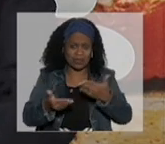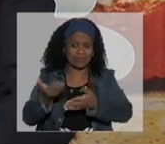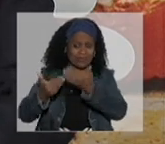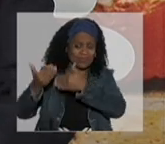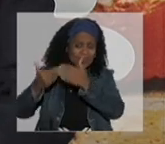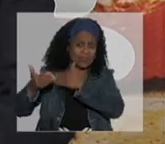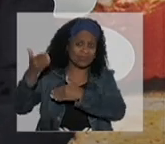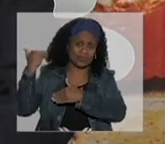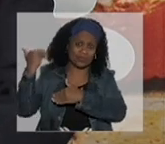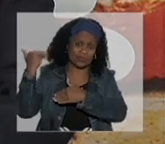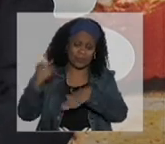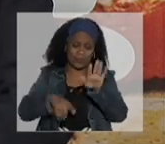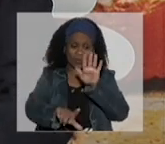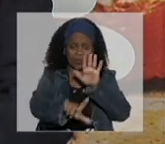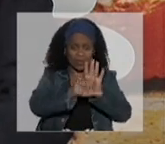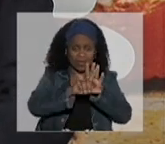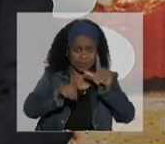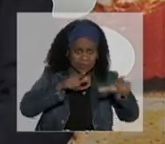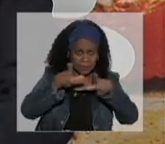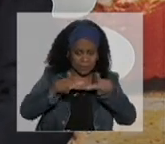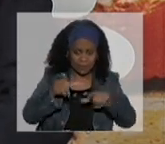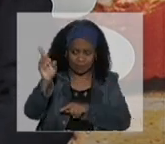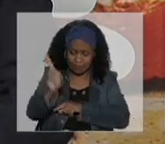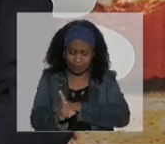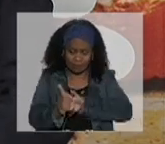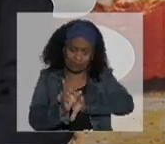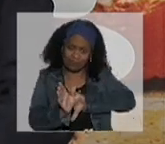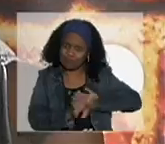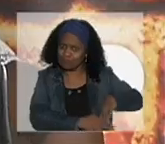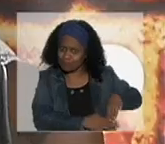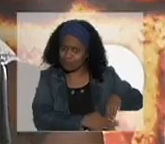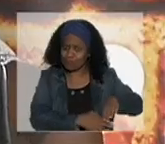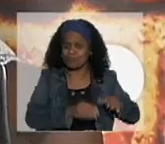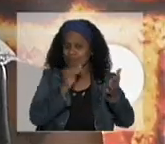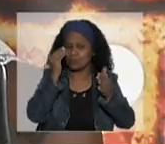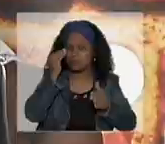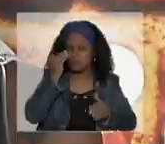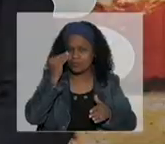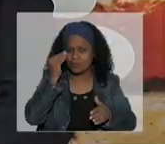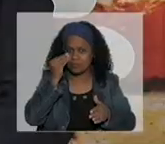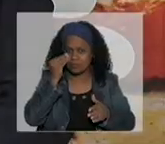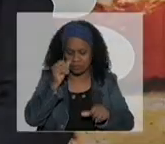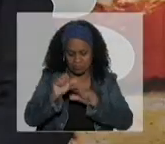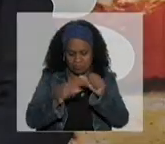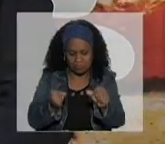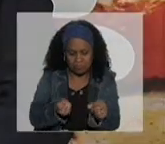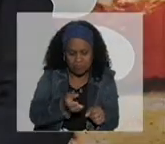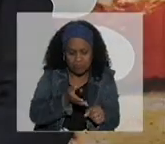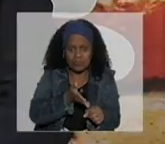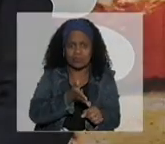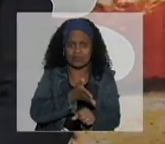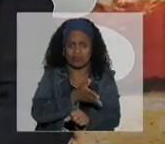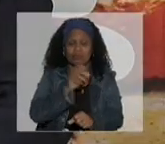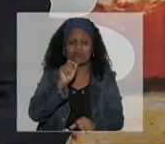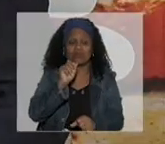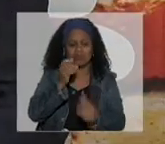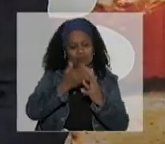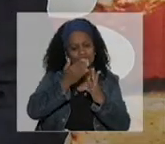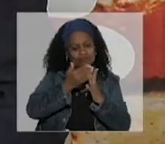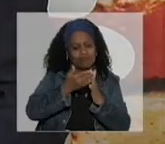gente tem uma reforma trabalhista que confisca direitos da classe trabalhadora, a gente tem a tentativa de reforma da Previdência, que na verdade